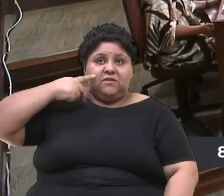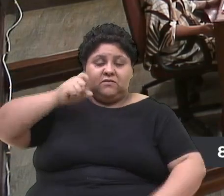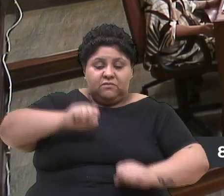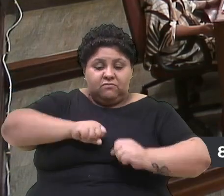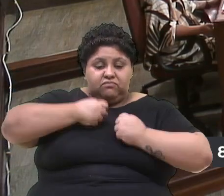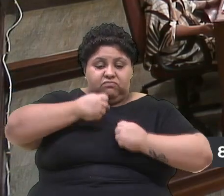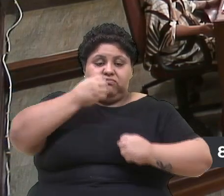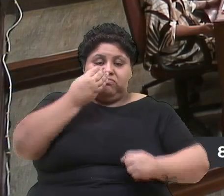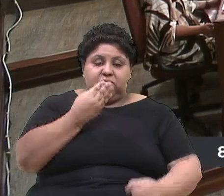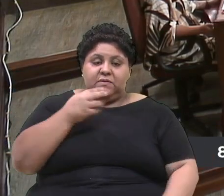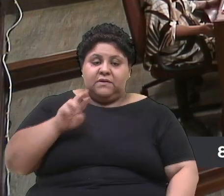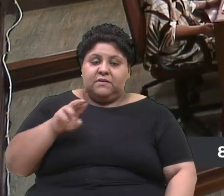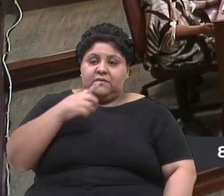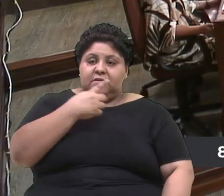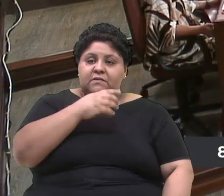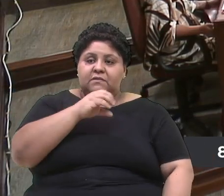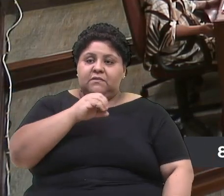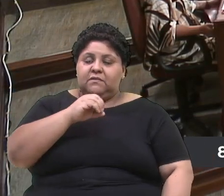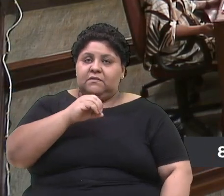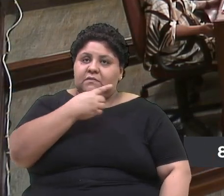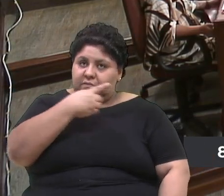BR-116, estou sempre analisando a